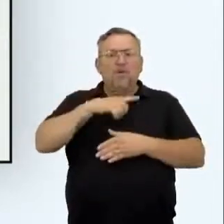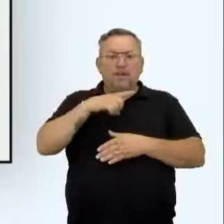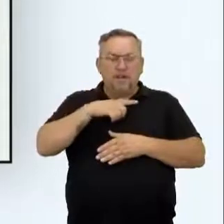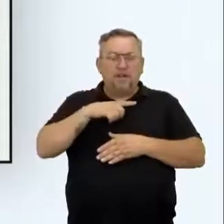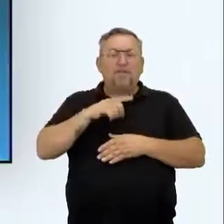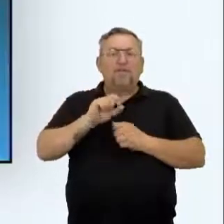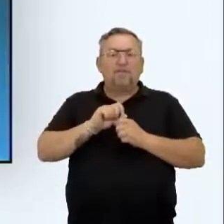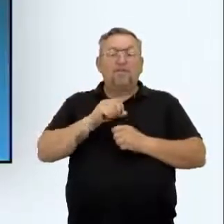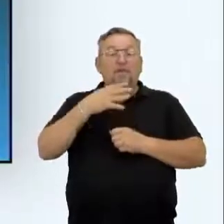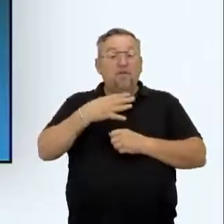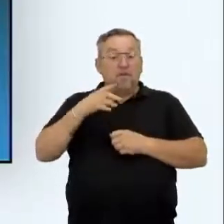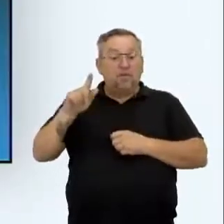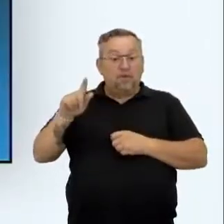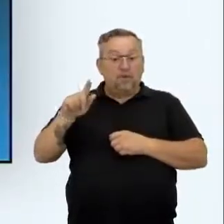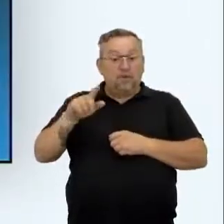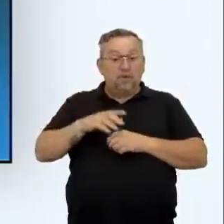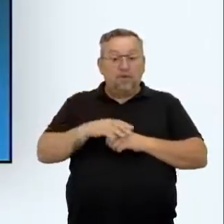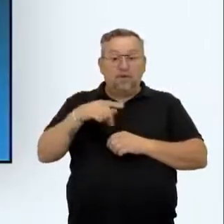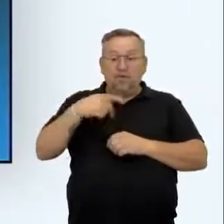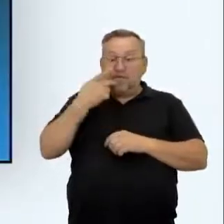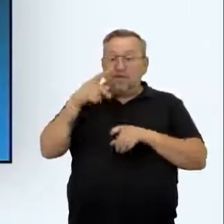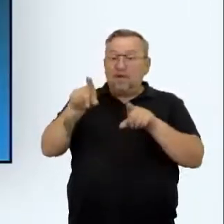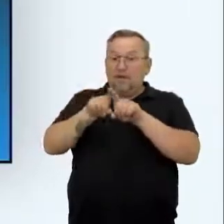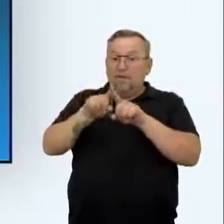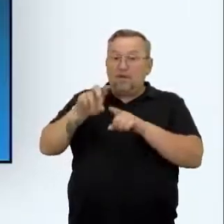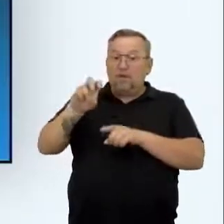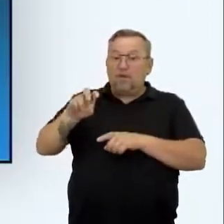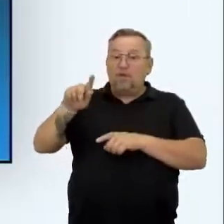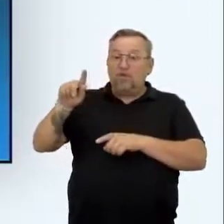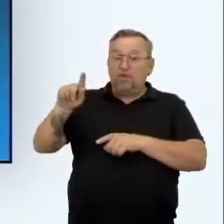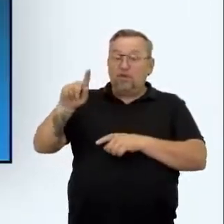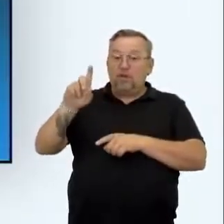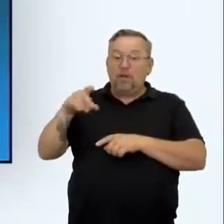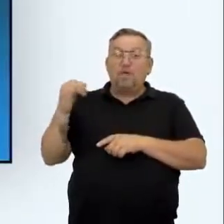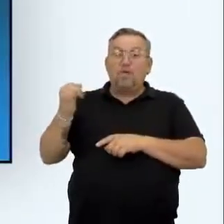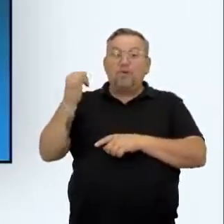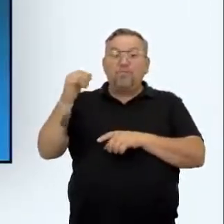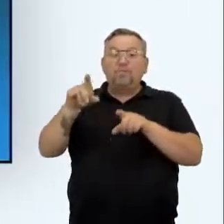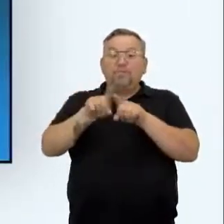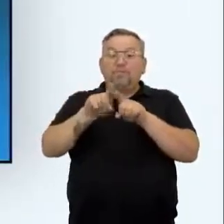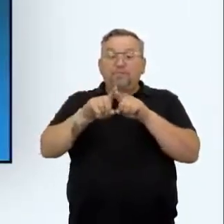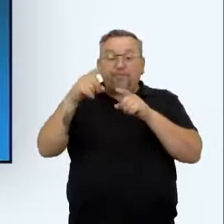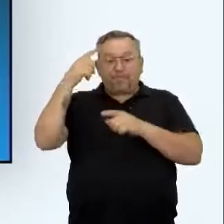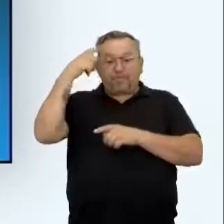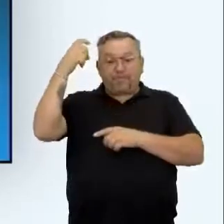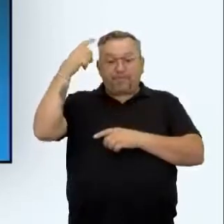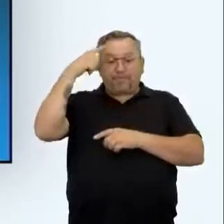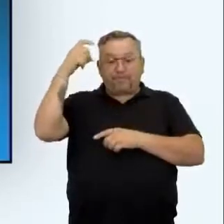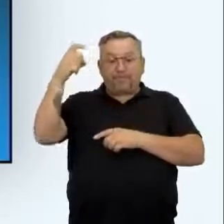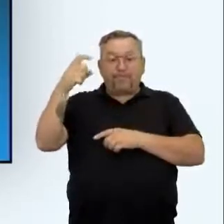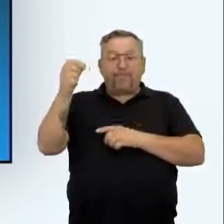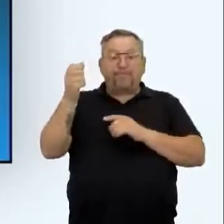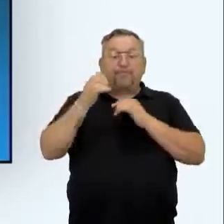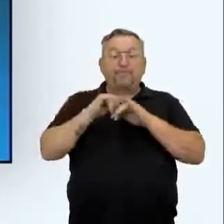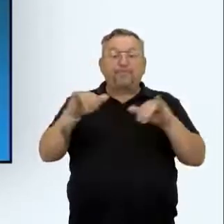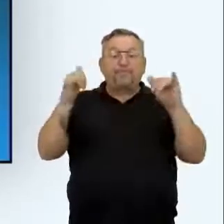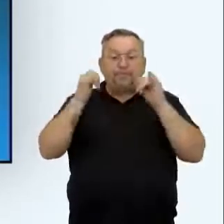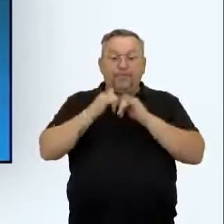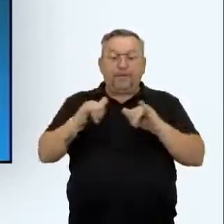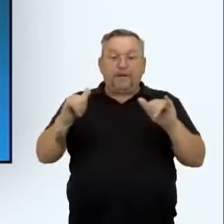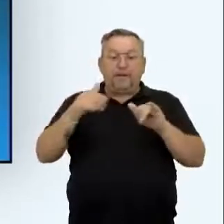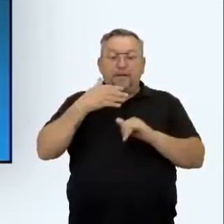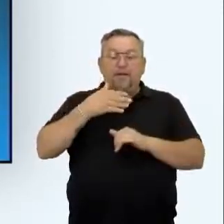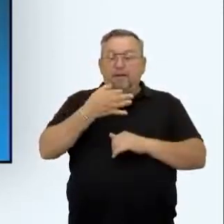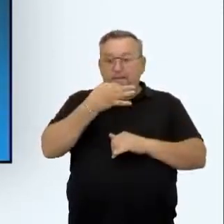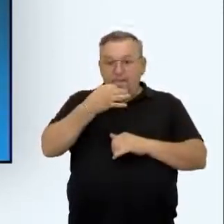pelas redes 4G. A gente fala, inclusive, que o 5G é tão importante como foi a invenção da energia elétrica. Eu acho